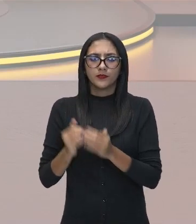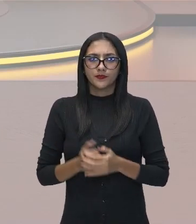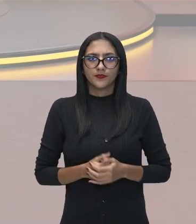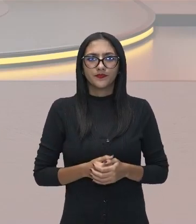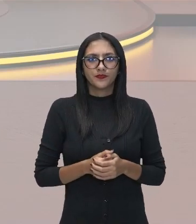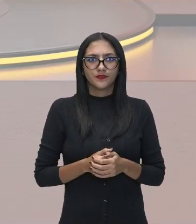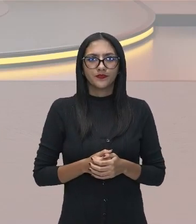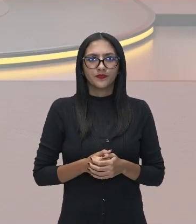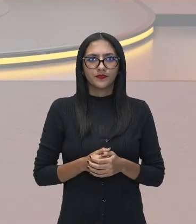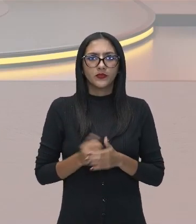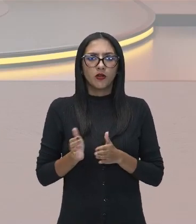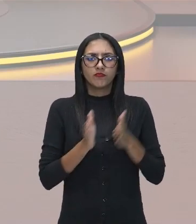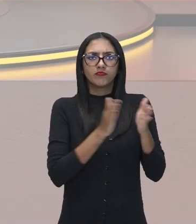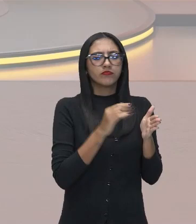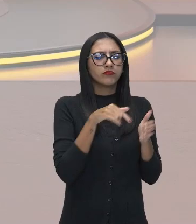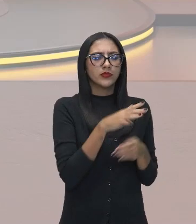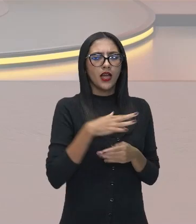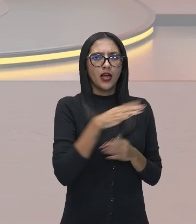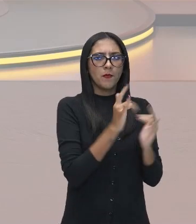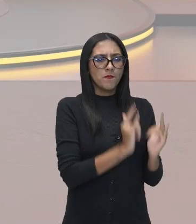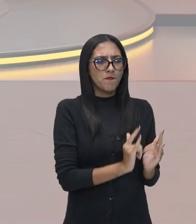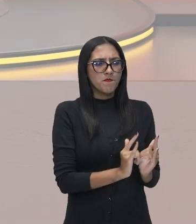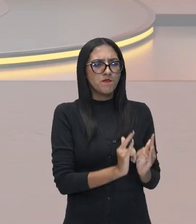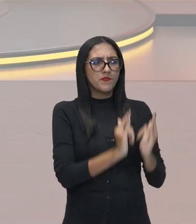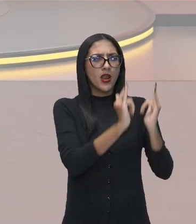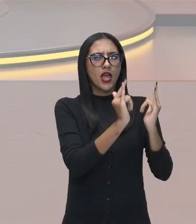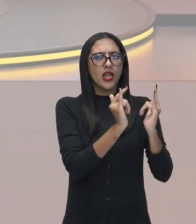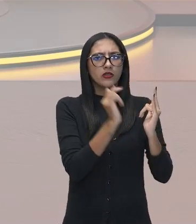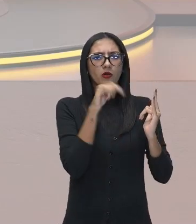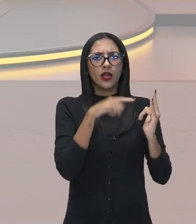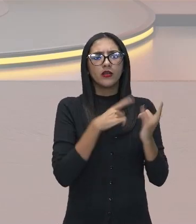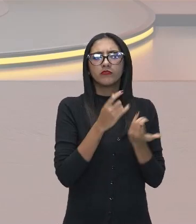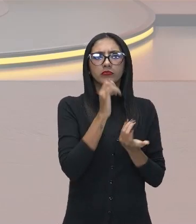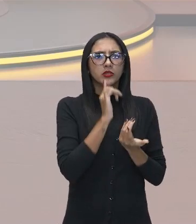onde há mais prédios, uma